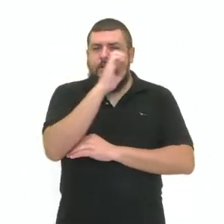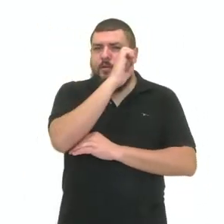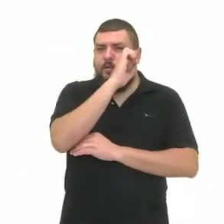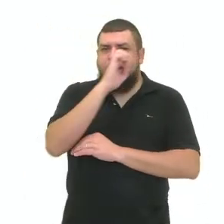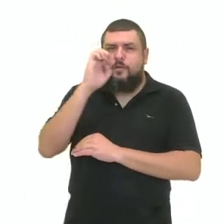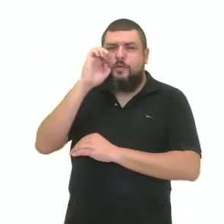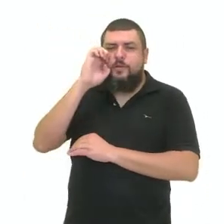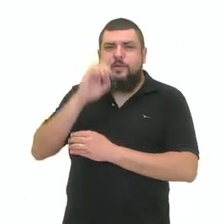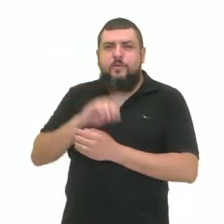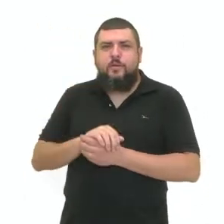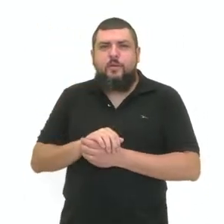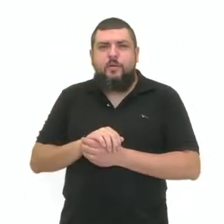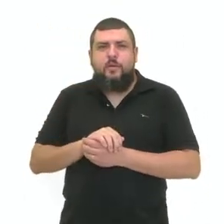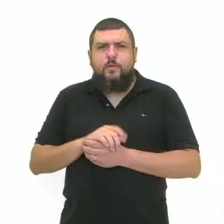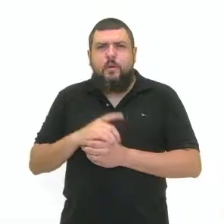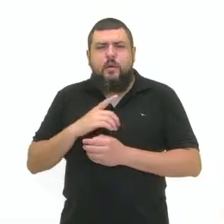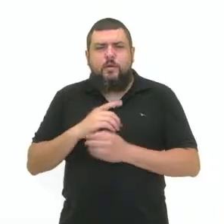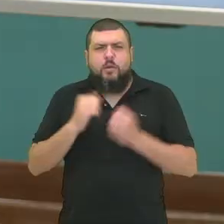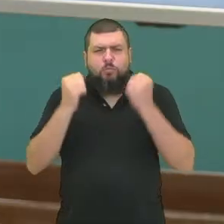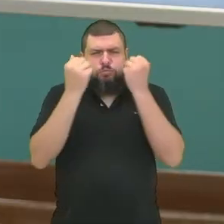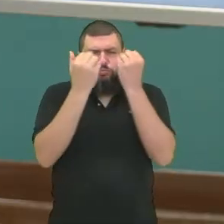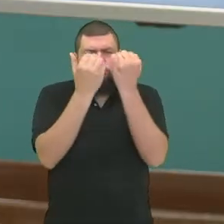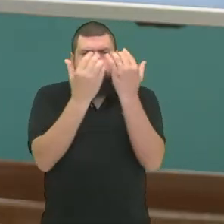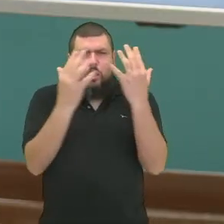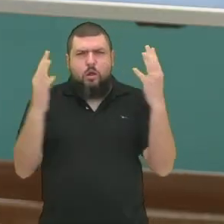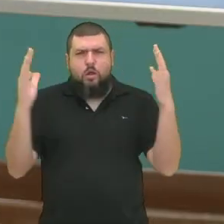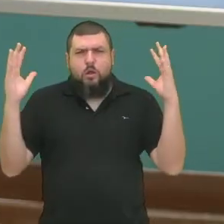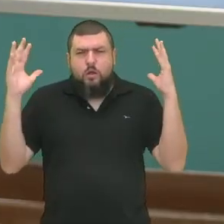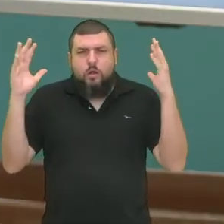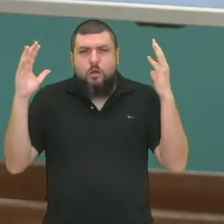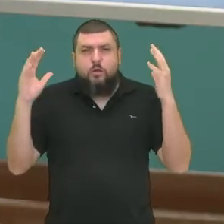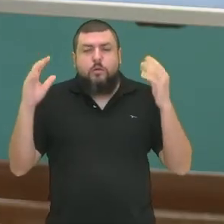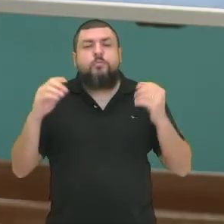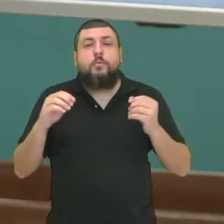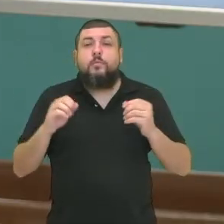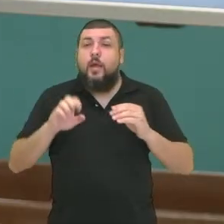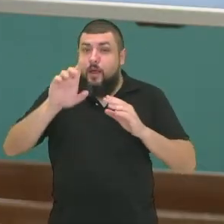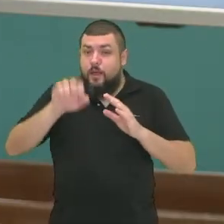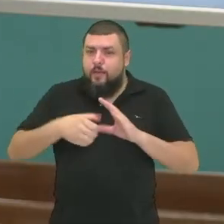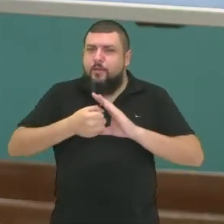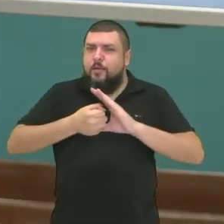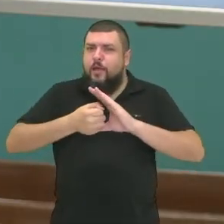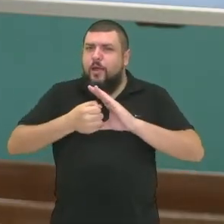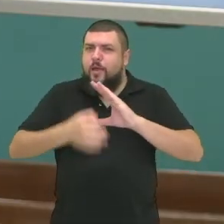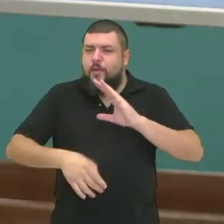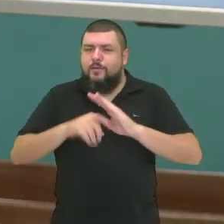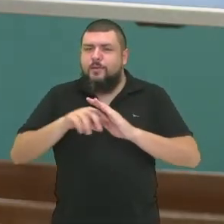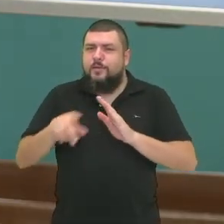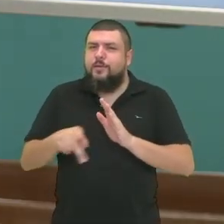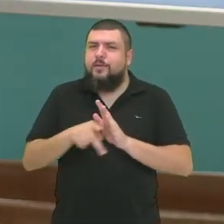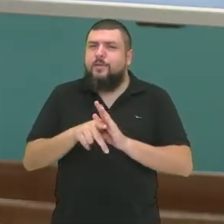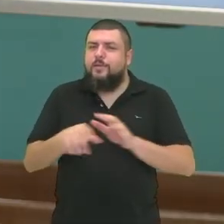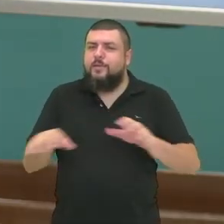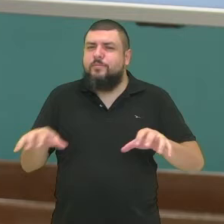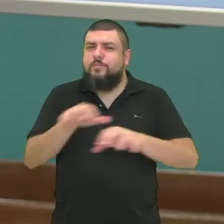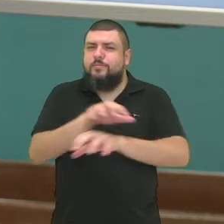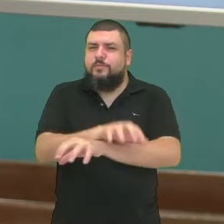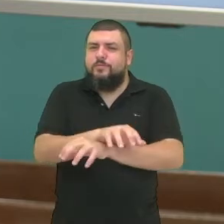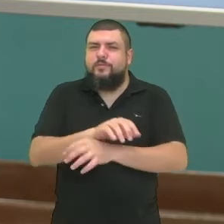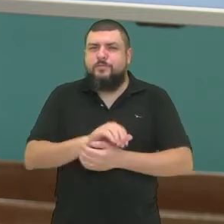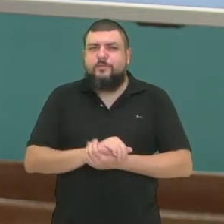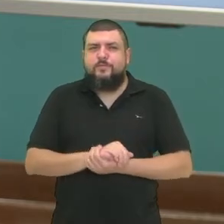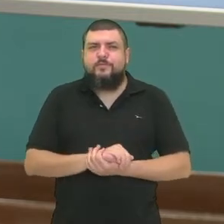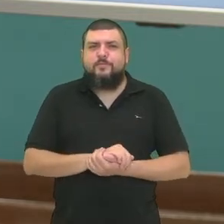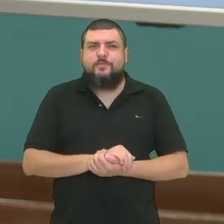floresta densa, conforme estamos vendo aqui. Então são características peculiares que tornam isso então um bioma, ok? Muito